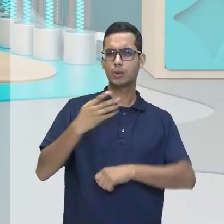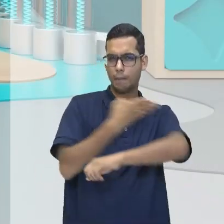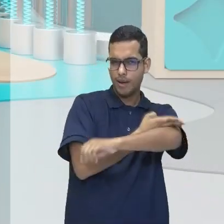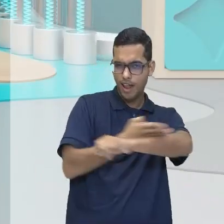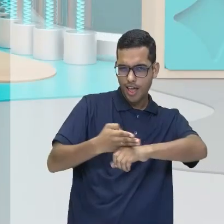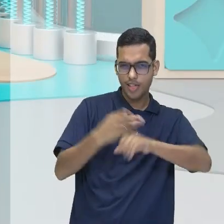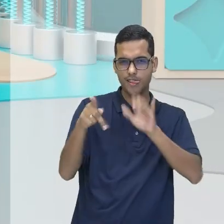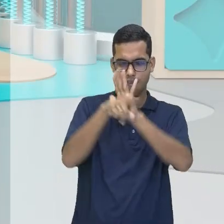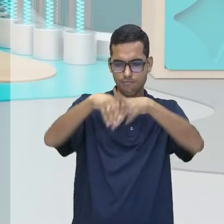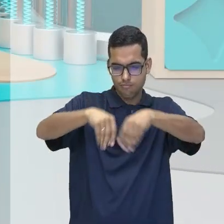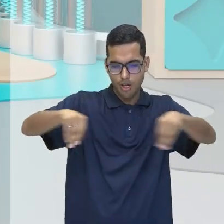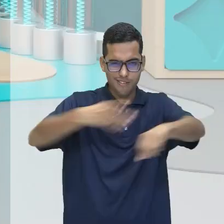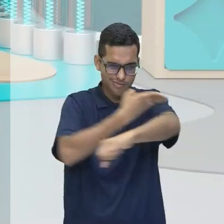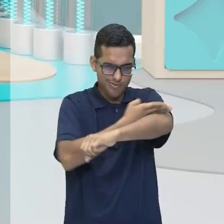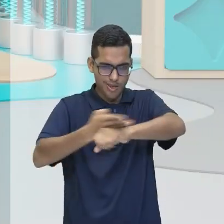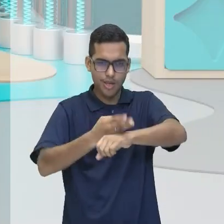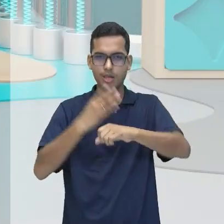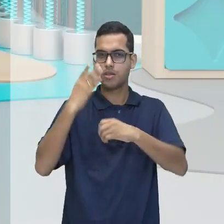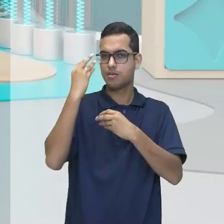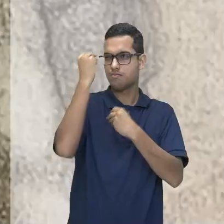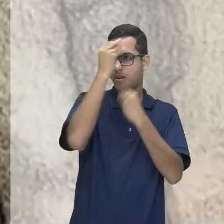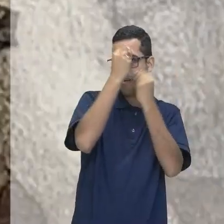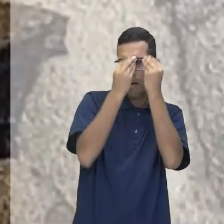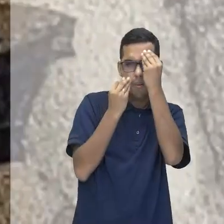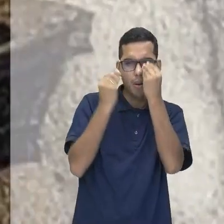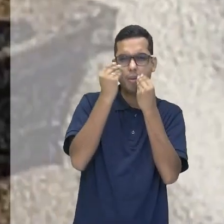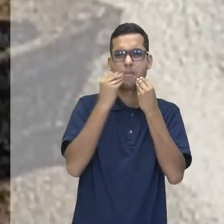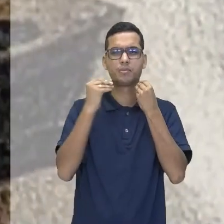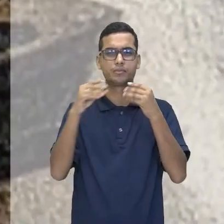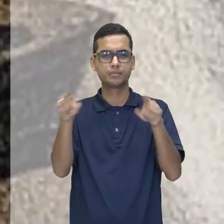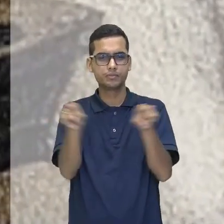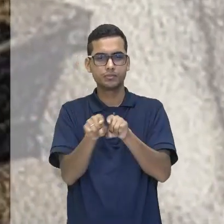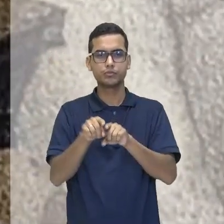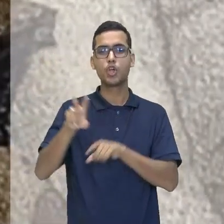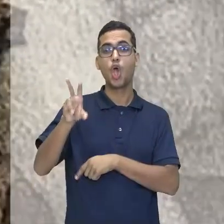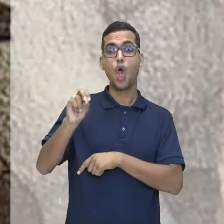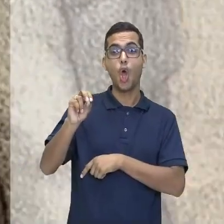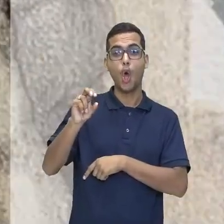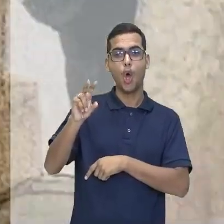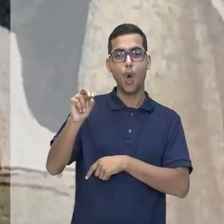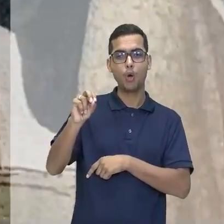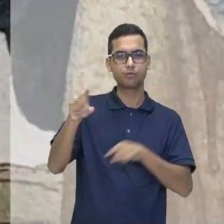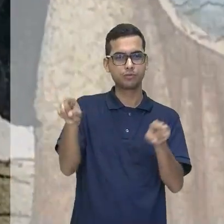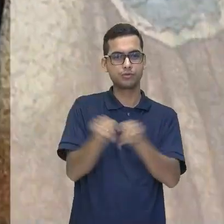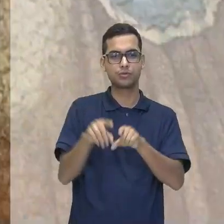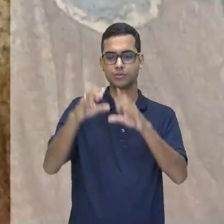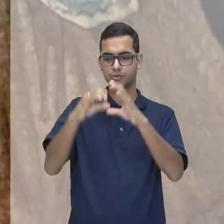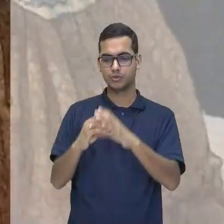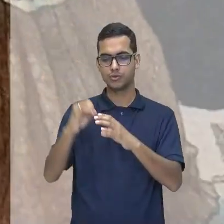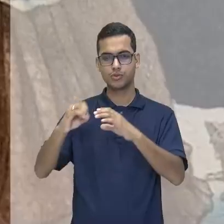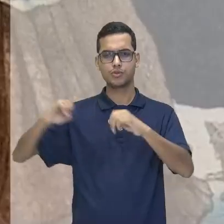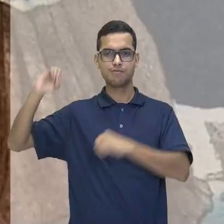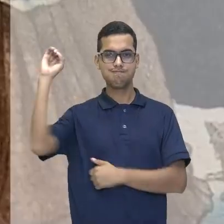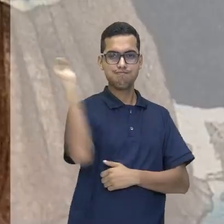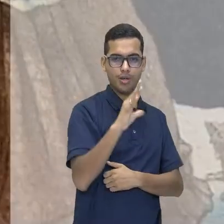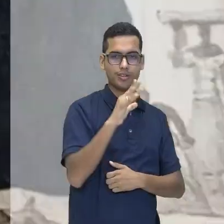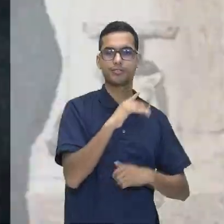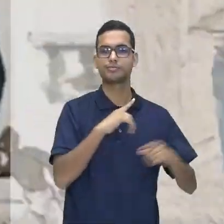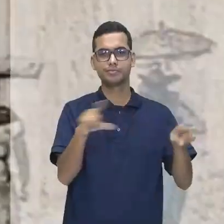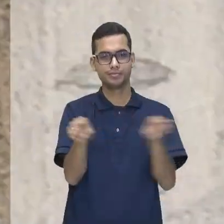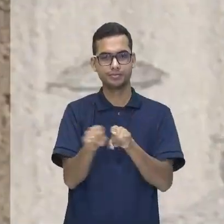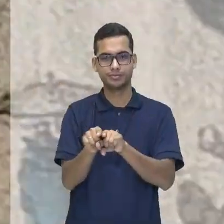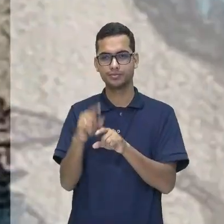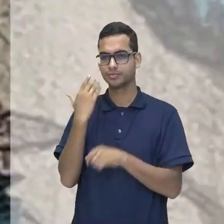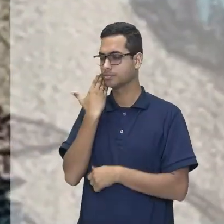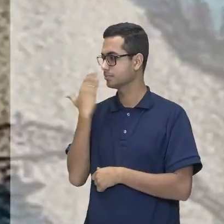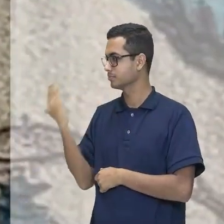Então, vocês podem ver aqui ovos, olha. Aqui o personagem segurando ovos. Então, aqui pode